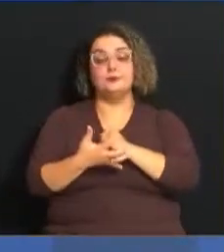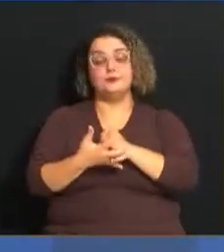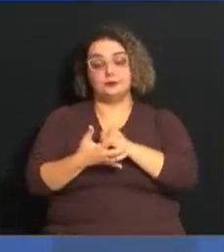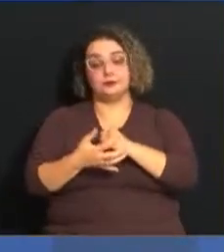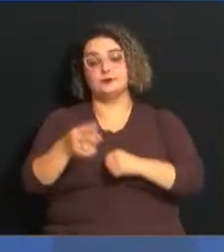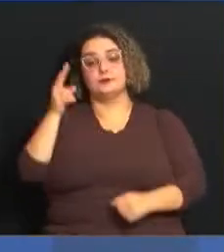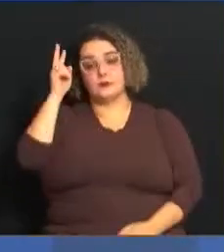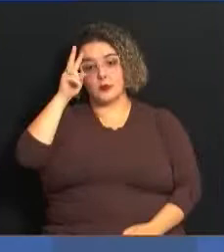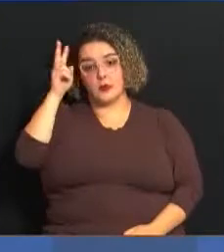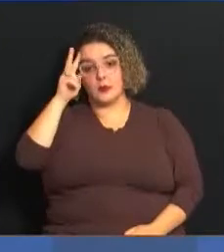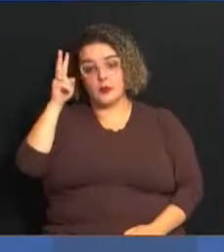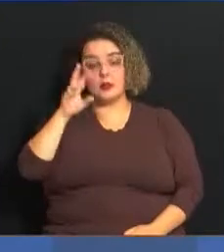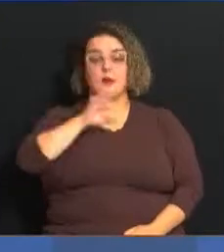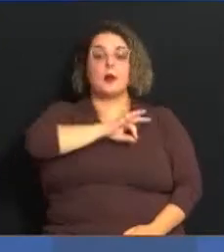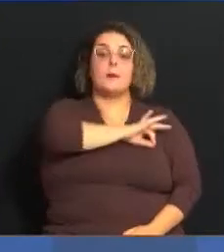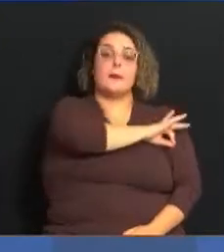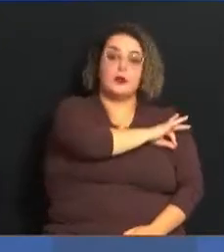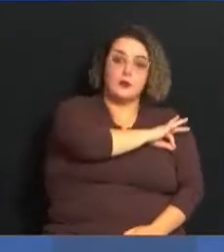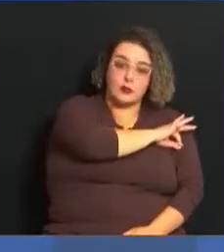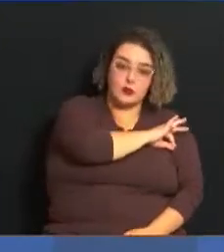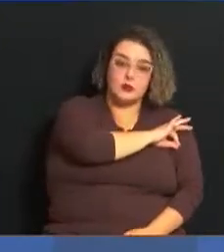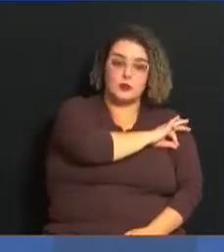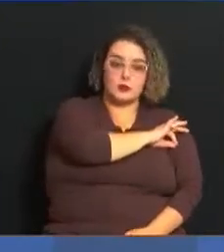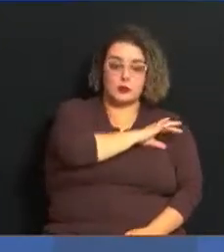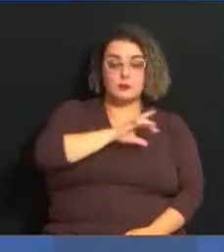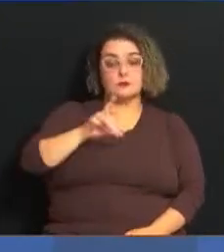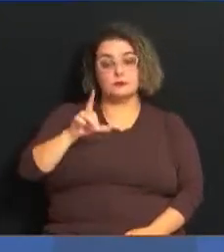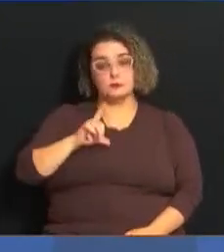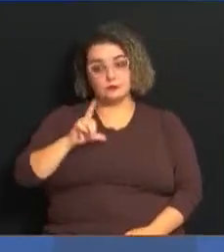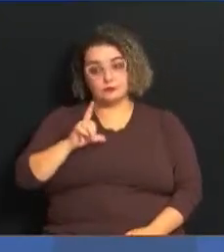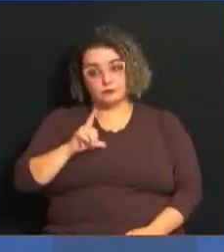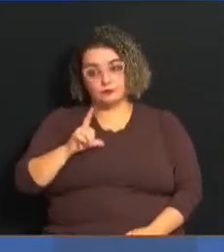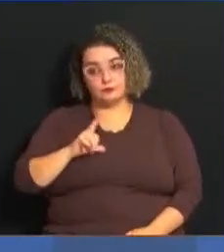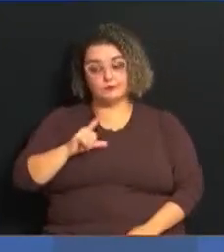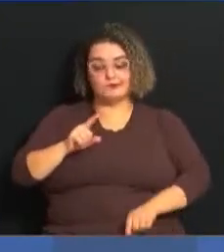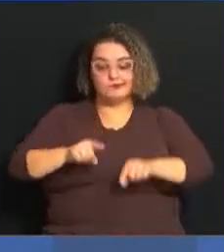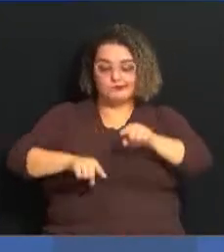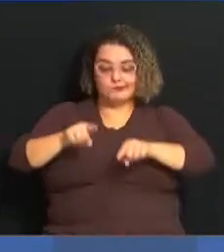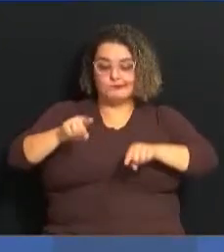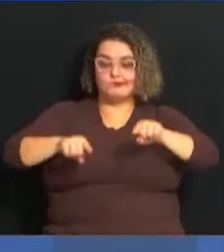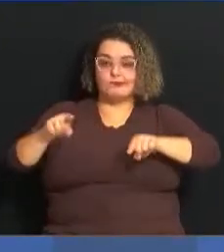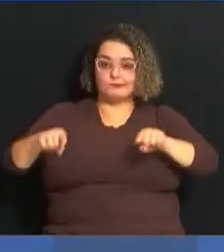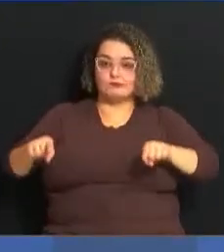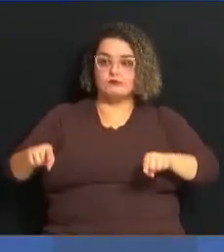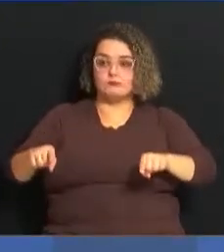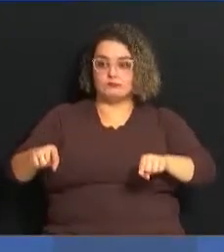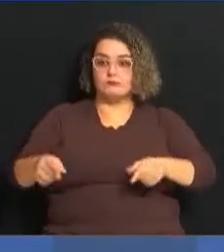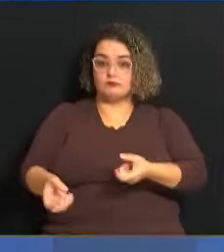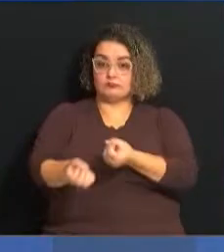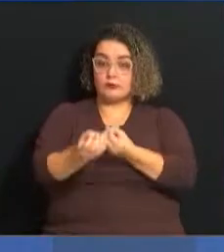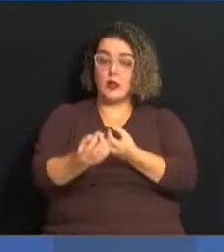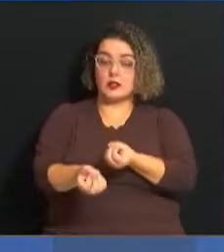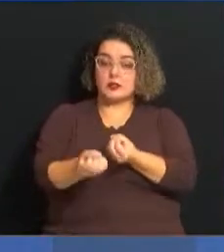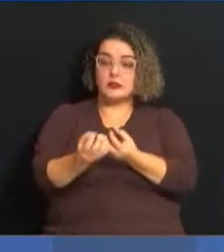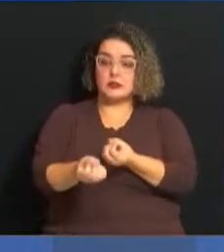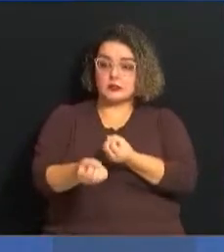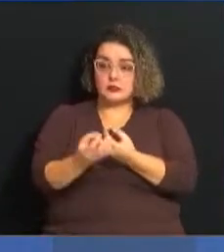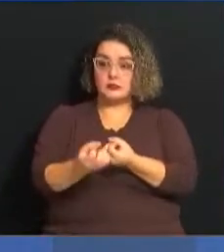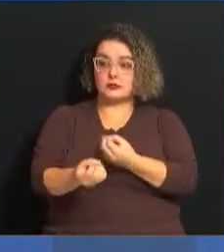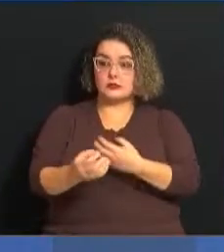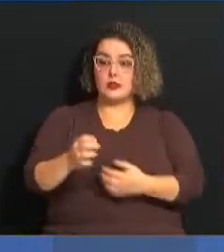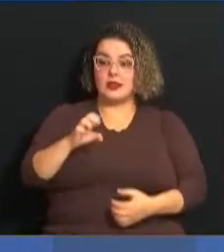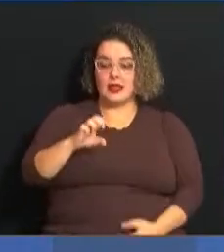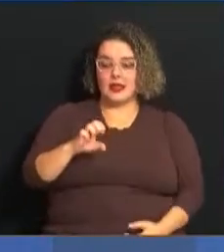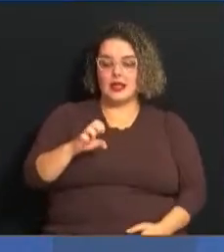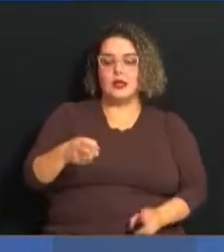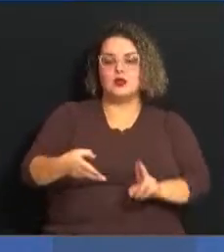acordo com a Prefeitura de Campinas, a gente está tendo alguma instabilidade no banco de dados do eSUS,